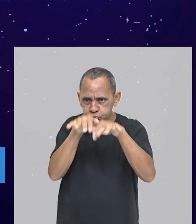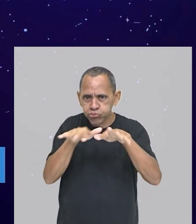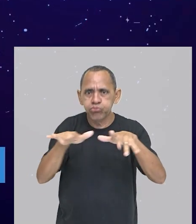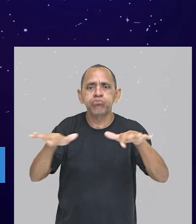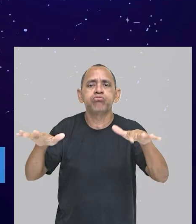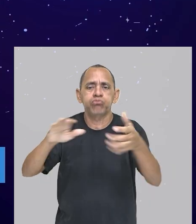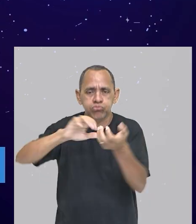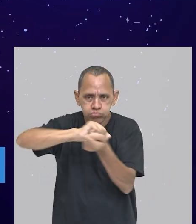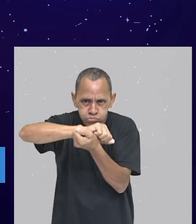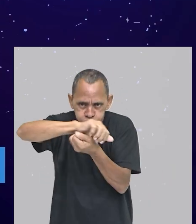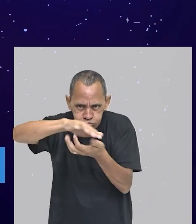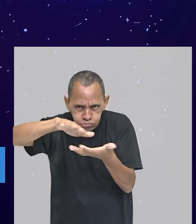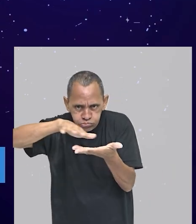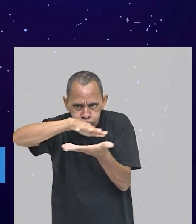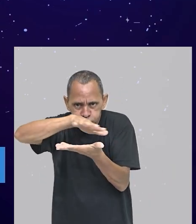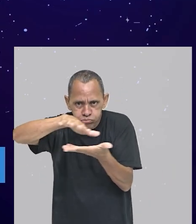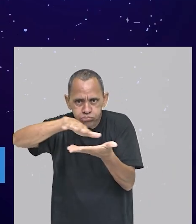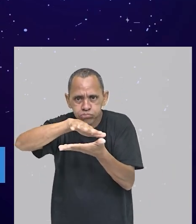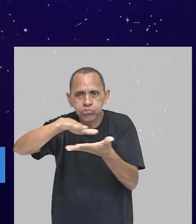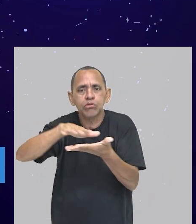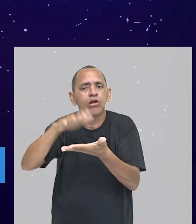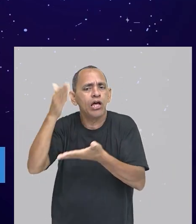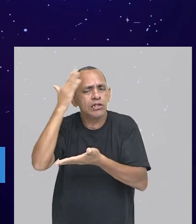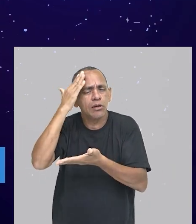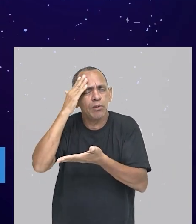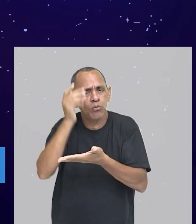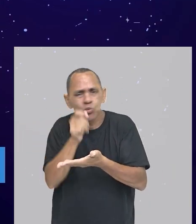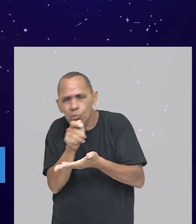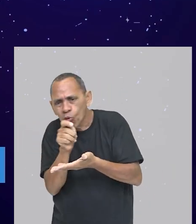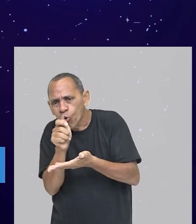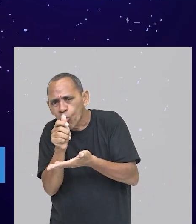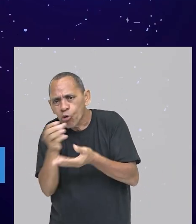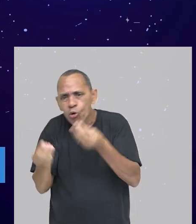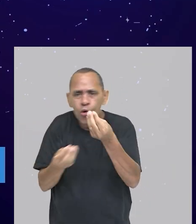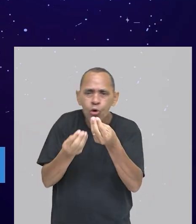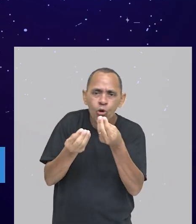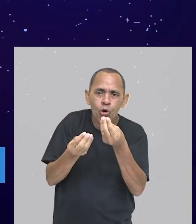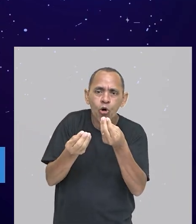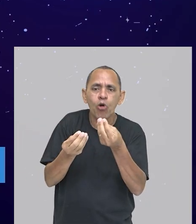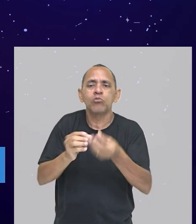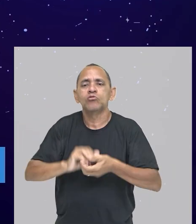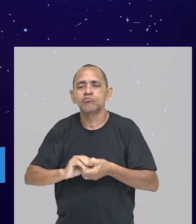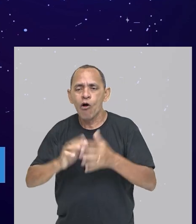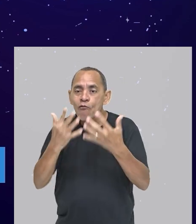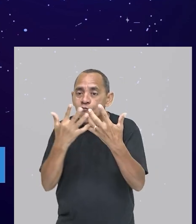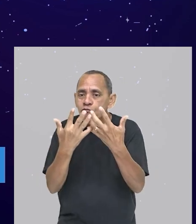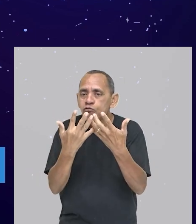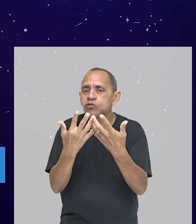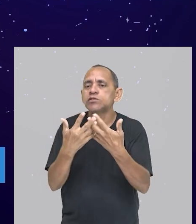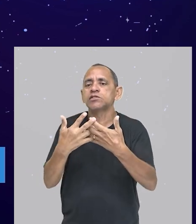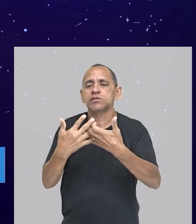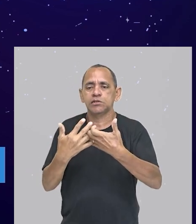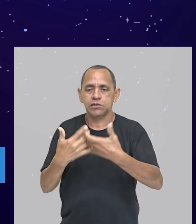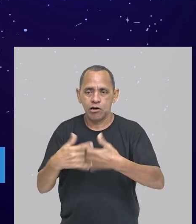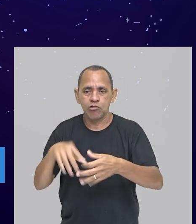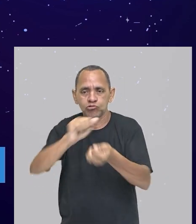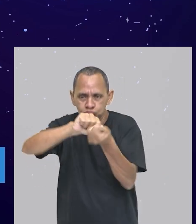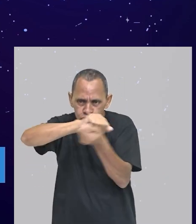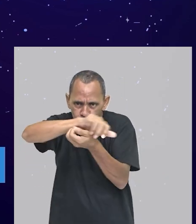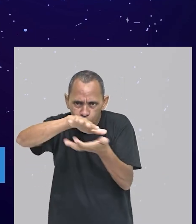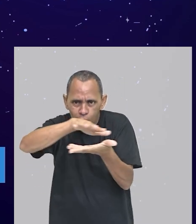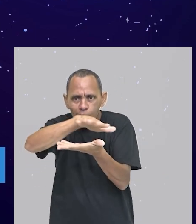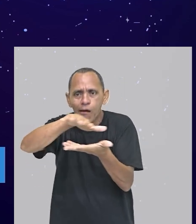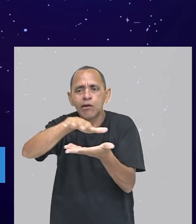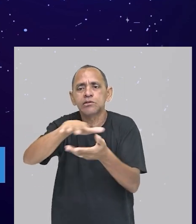universo, nós conseguimos saber, né, um pouco mais aí sobre o universo. Todo esse texto que nós estamos vendo, a gente